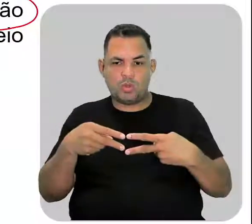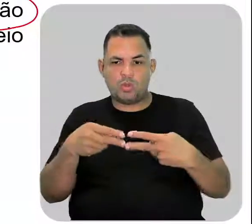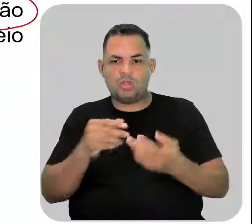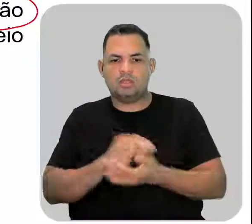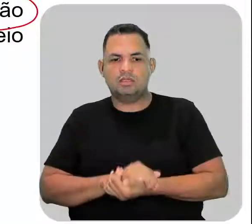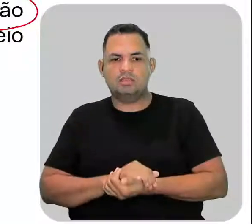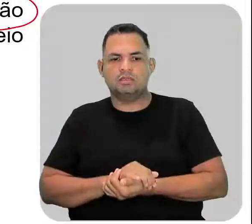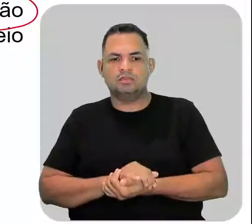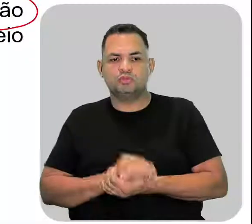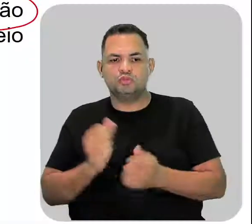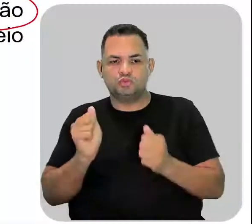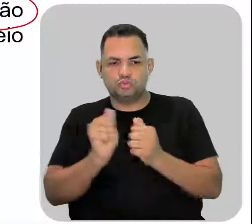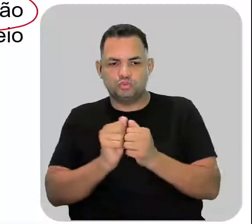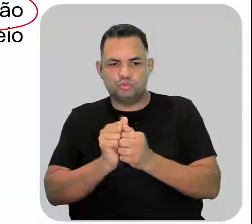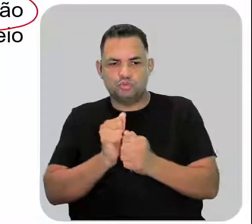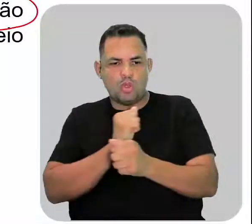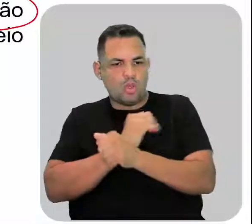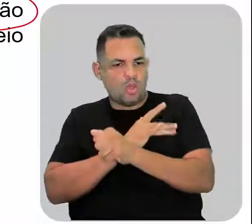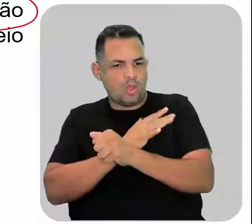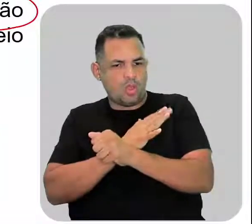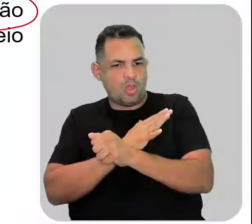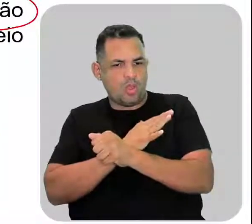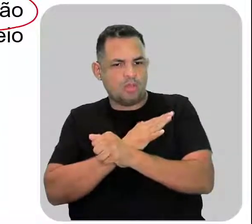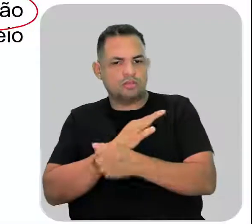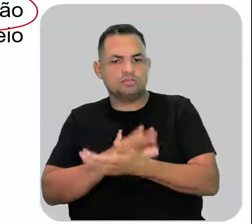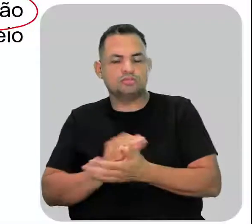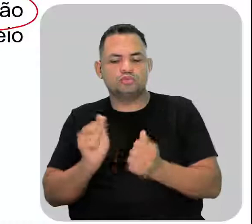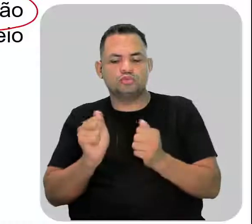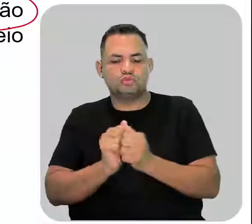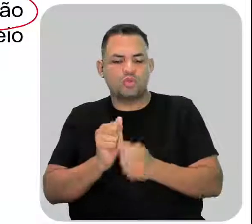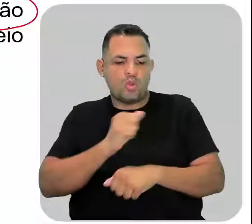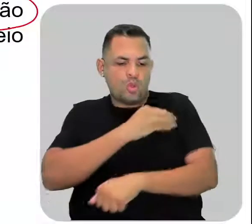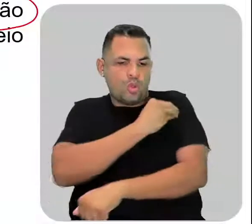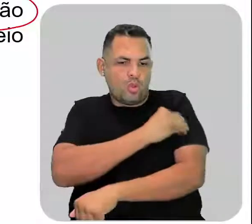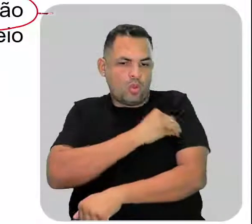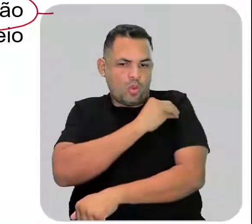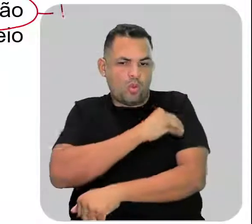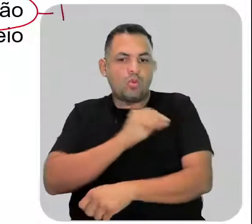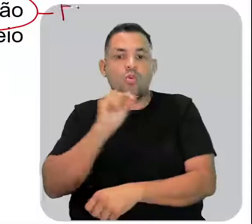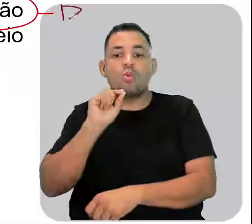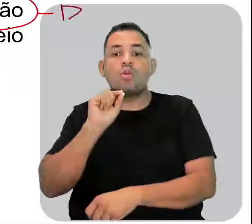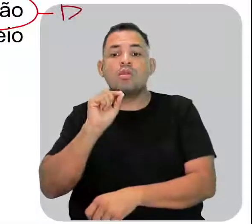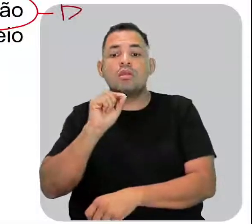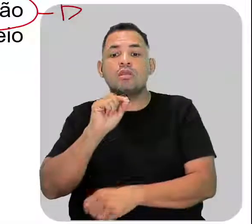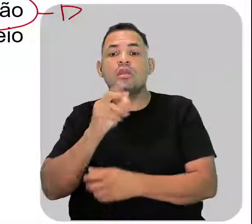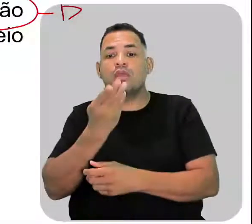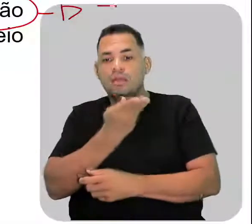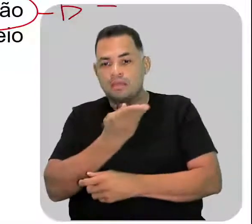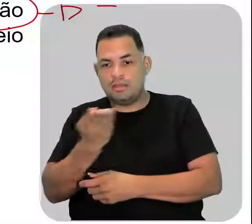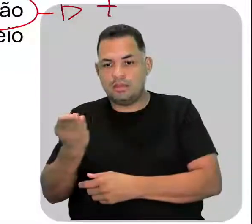meio ácido, na síntese de um álcool. O que é hidratação, pessoal?